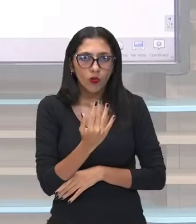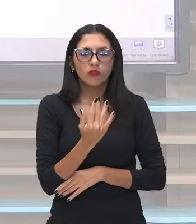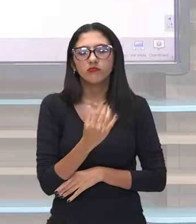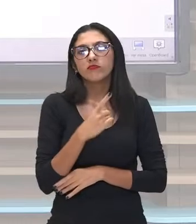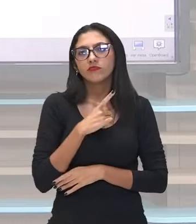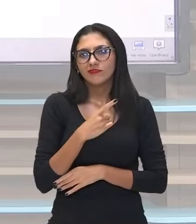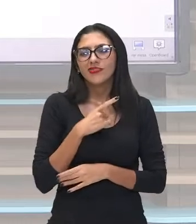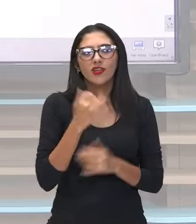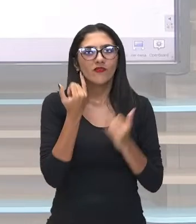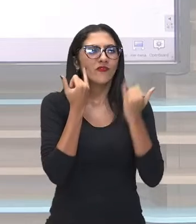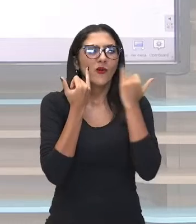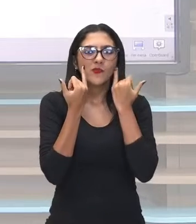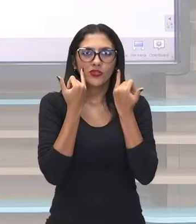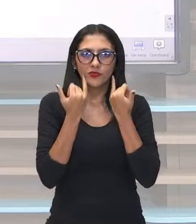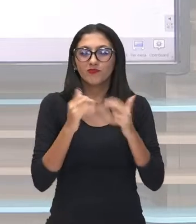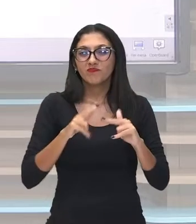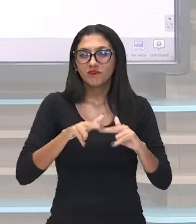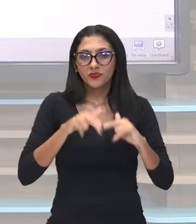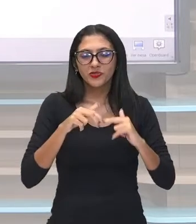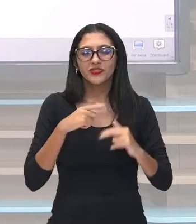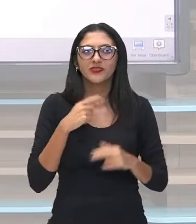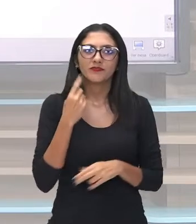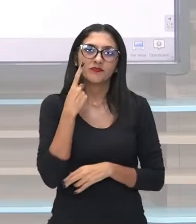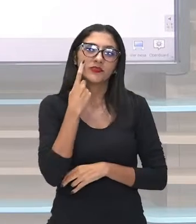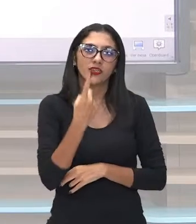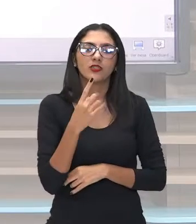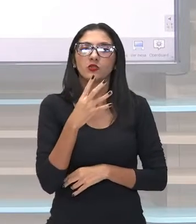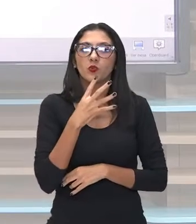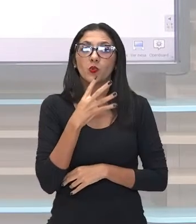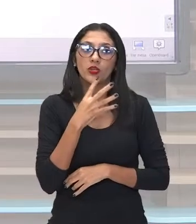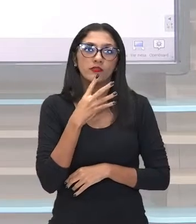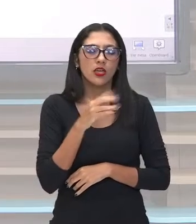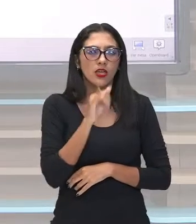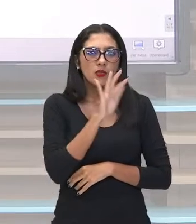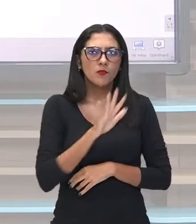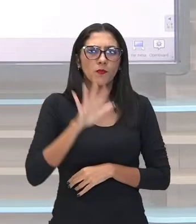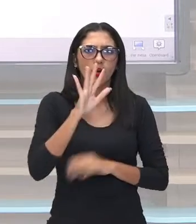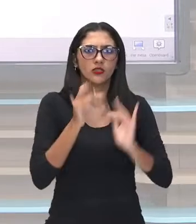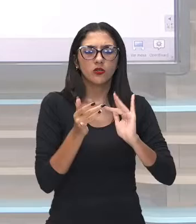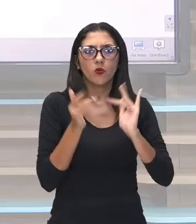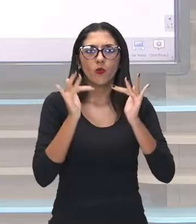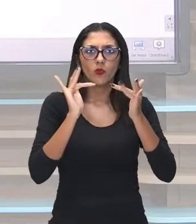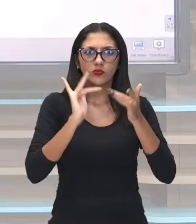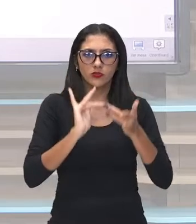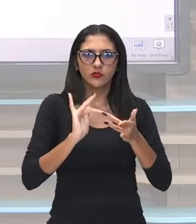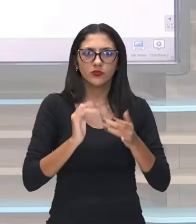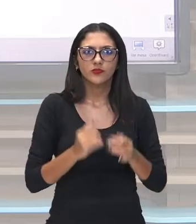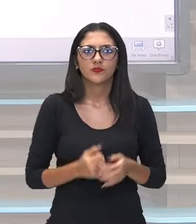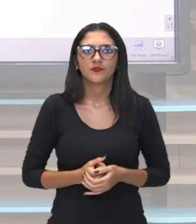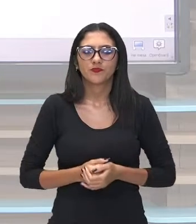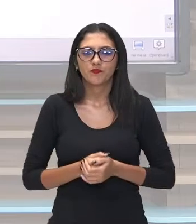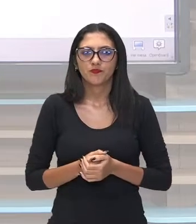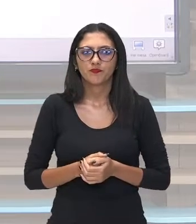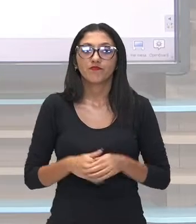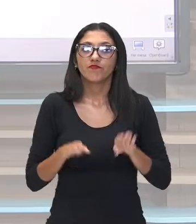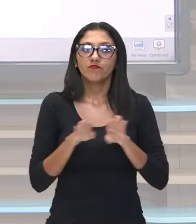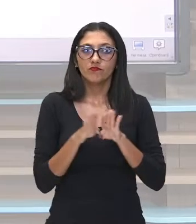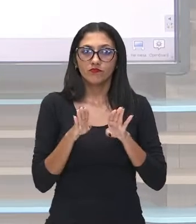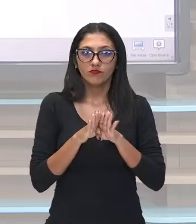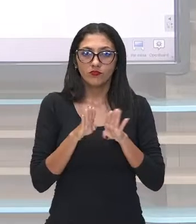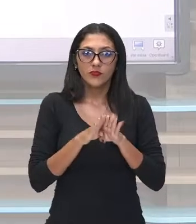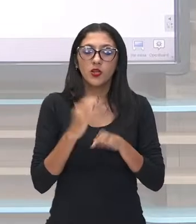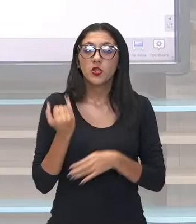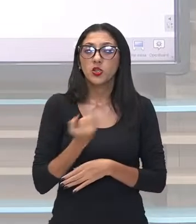Então, é interessante conhecermos o contexto não linguístico, conhecer a